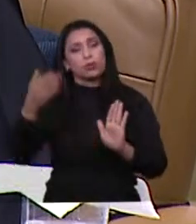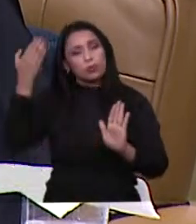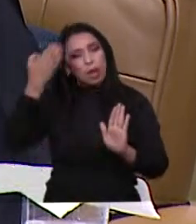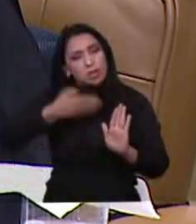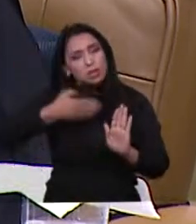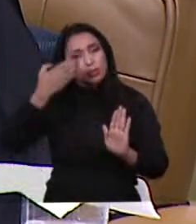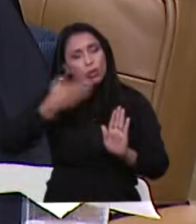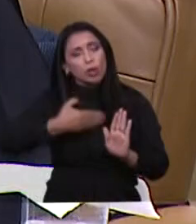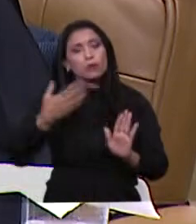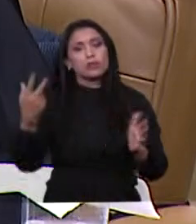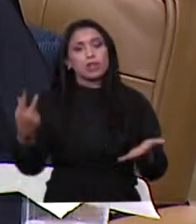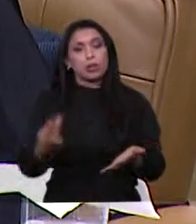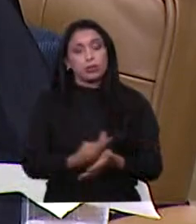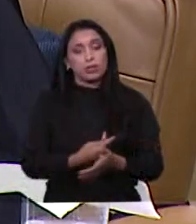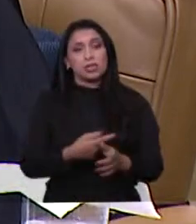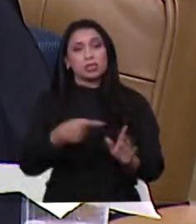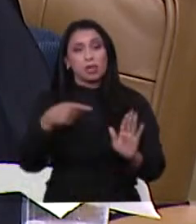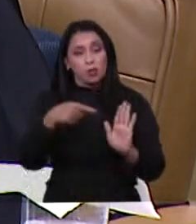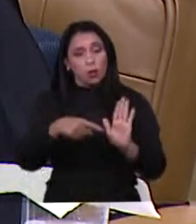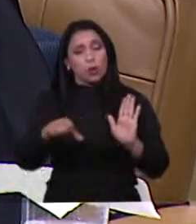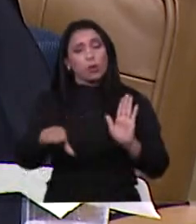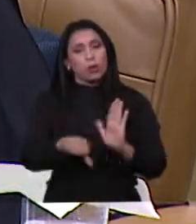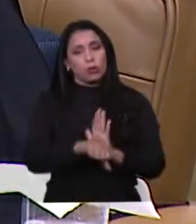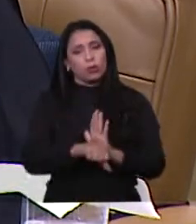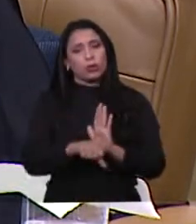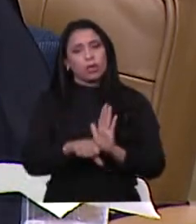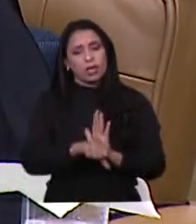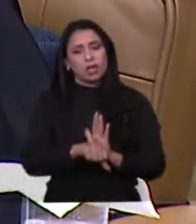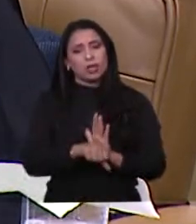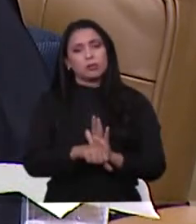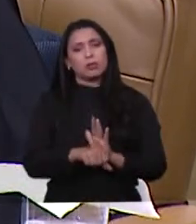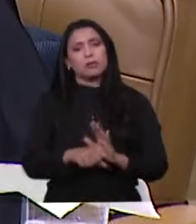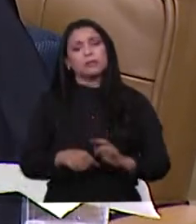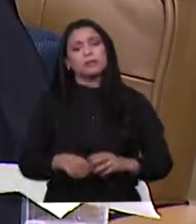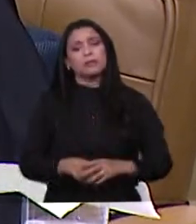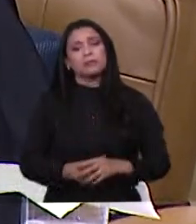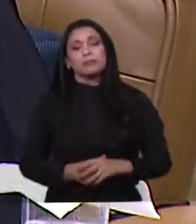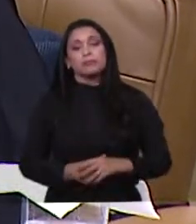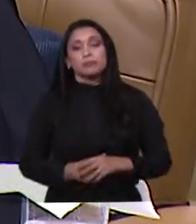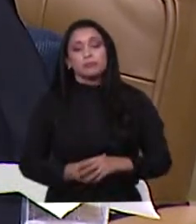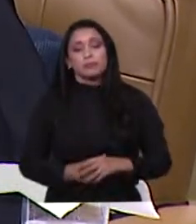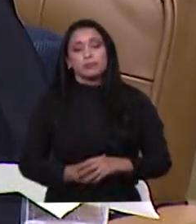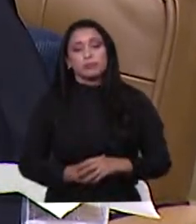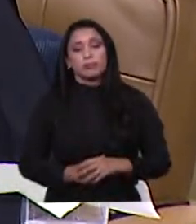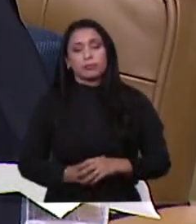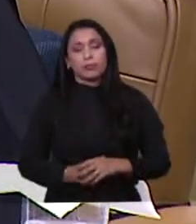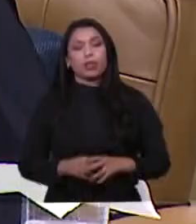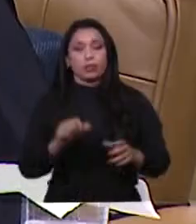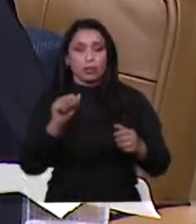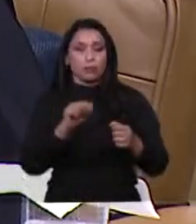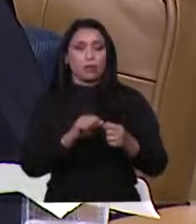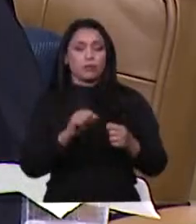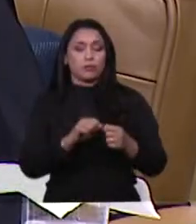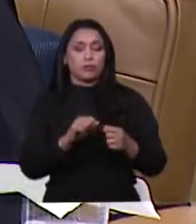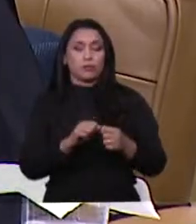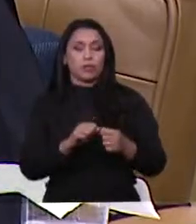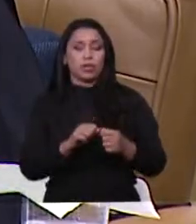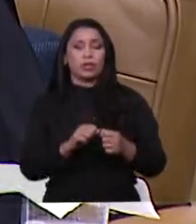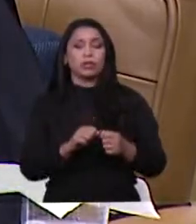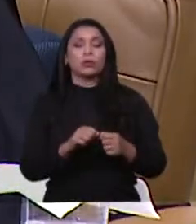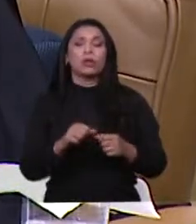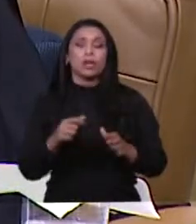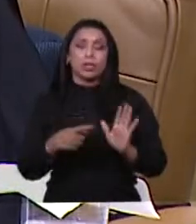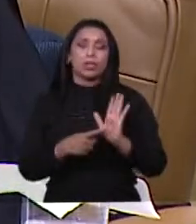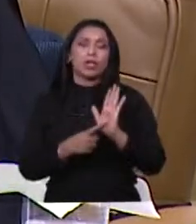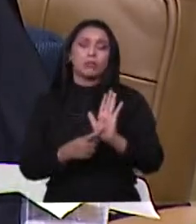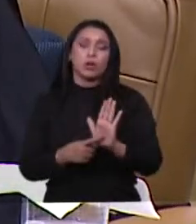concreta que a conduta ilícita extrapolou o juízo de reprovabilidade abstratamente realizado pelo legislador ordinário